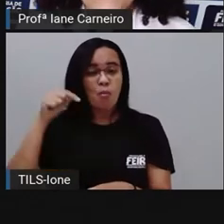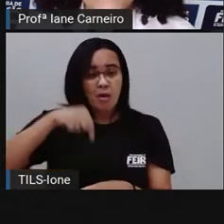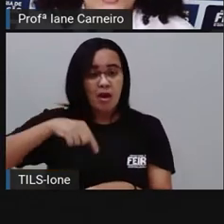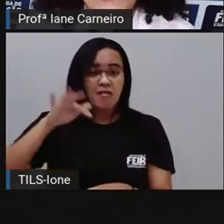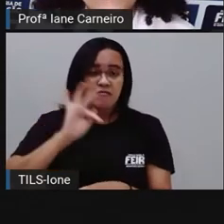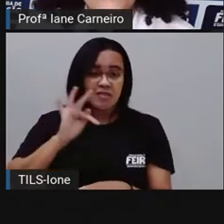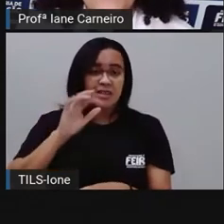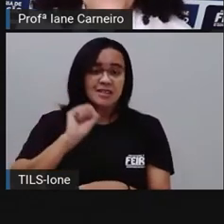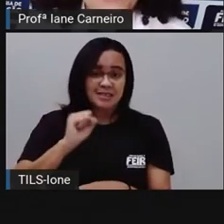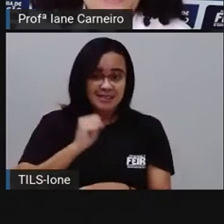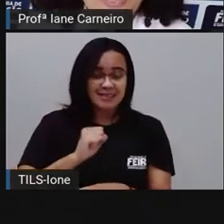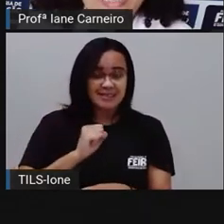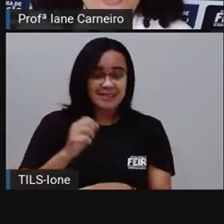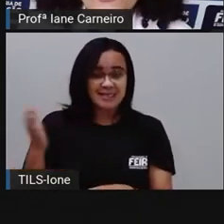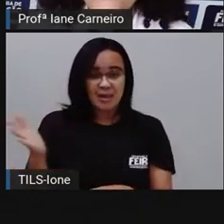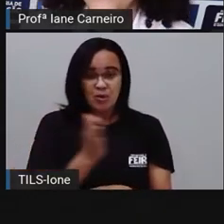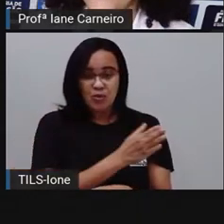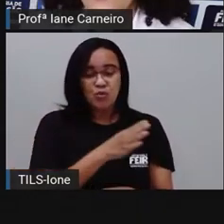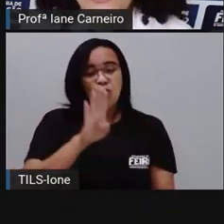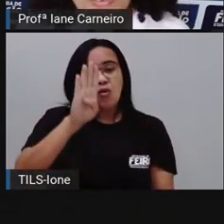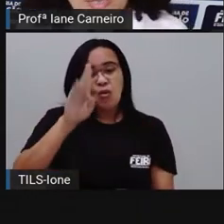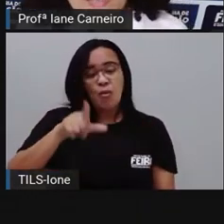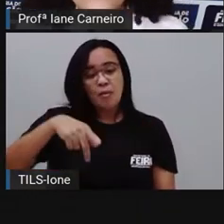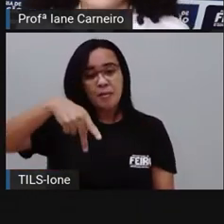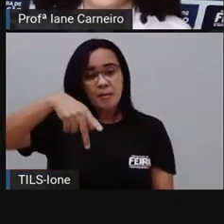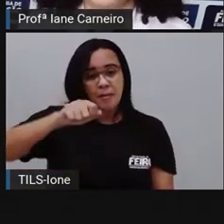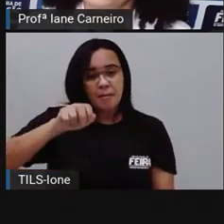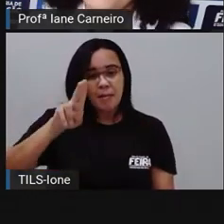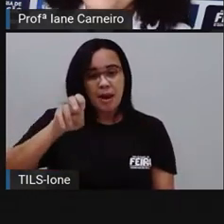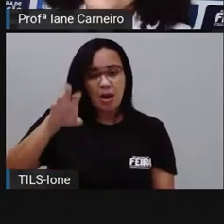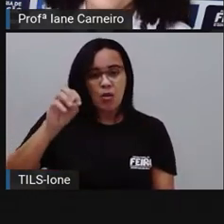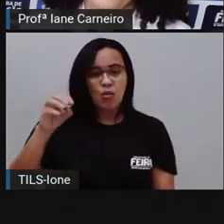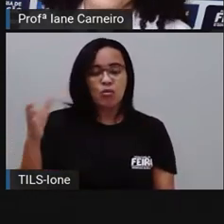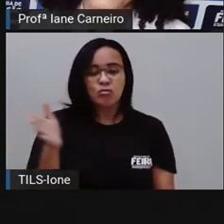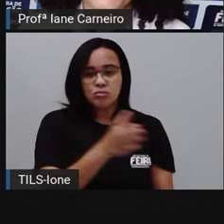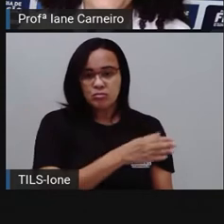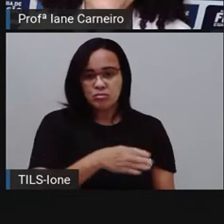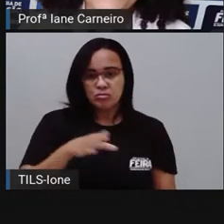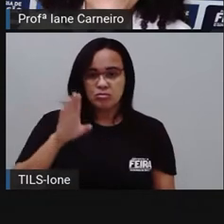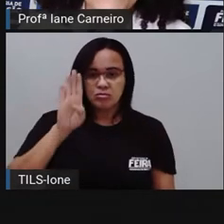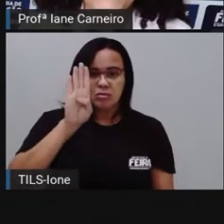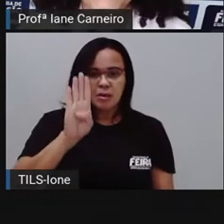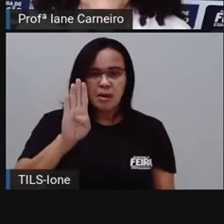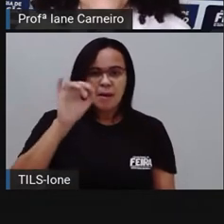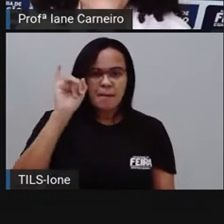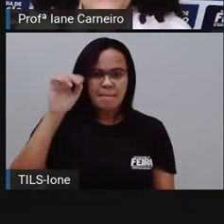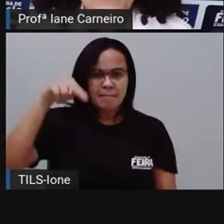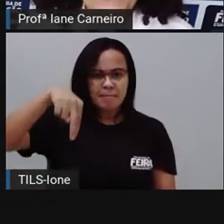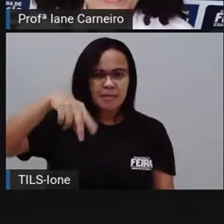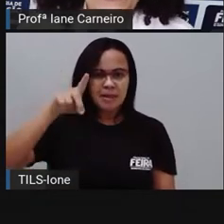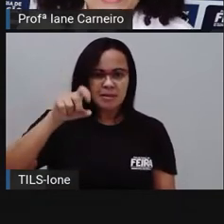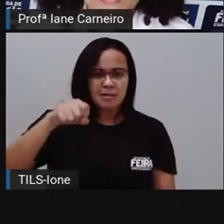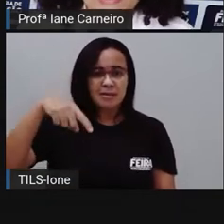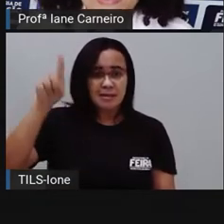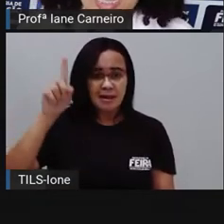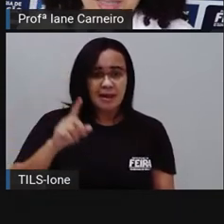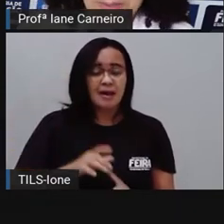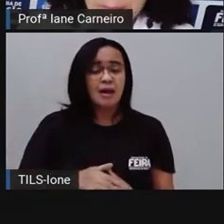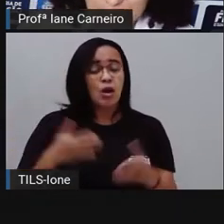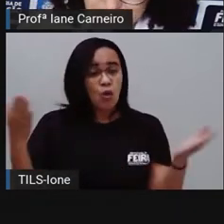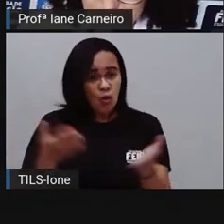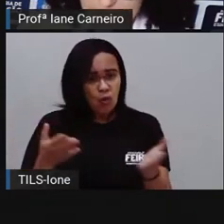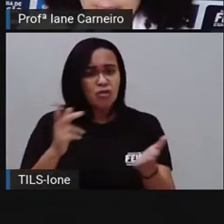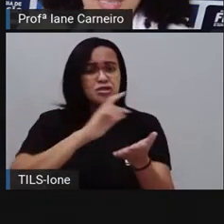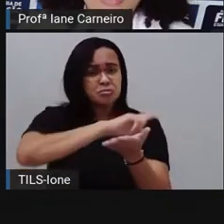carreira dele tocando pop rock. Né? Hoje em dia ele toca diversos outros ritmos, né, mas ele começou, né, com o pop rock, tá certo?